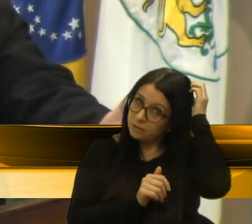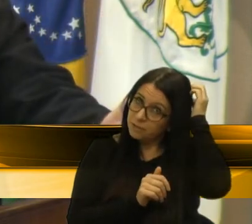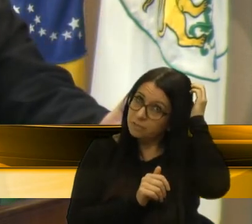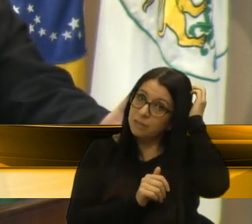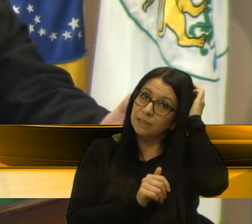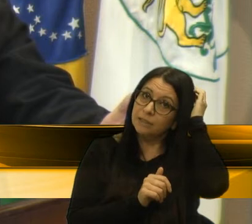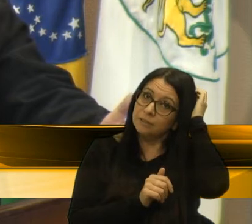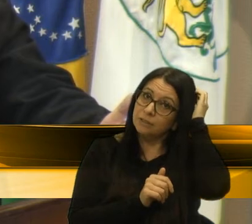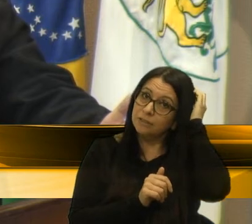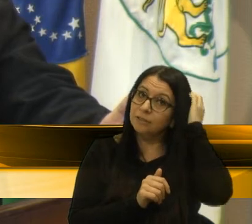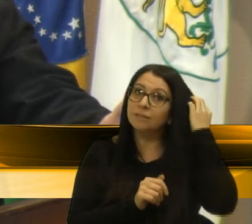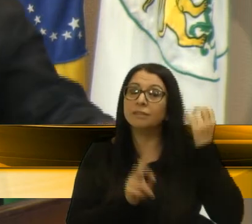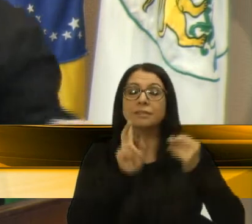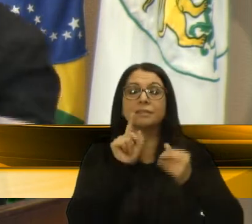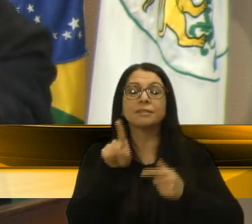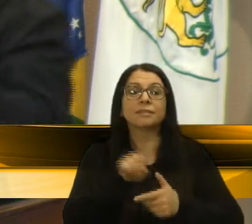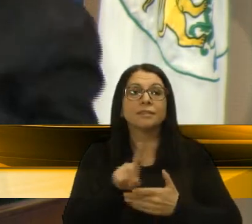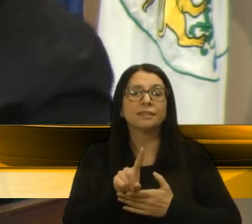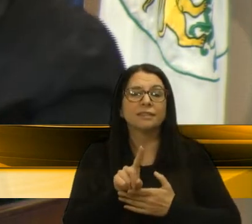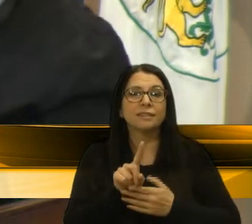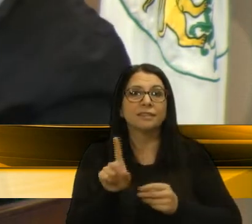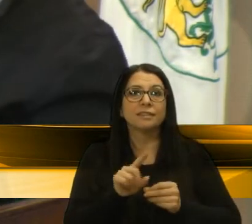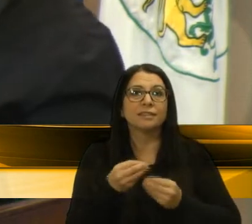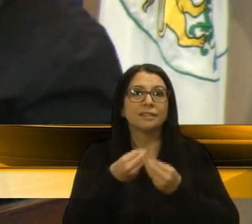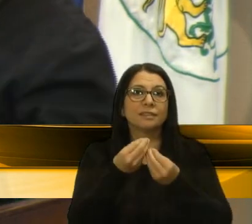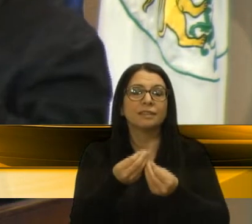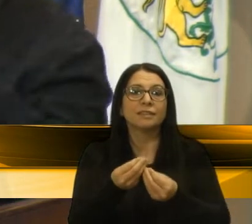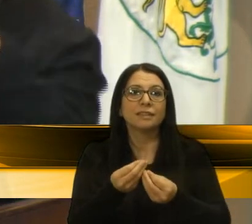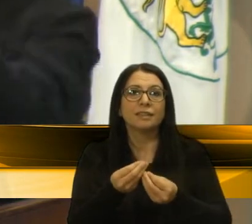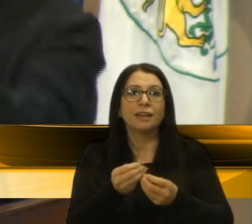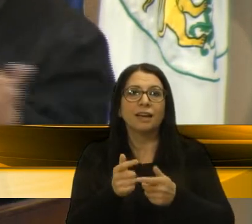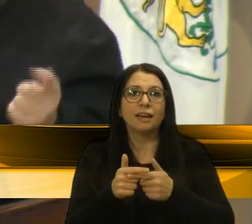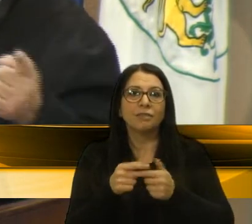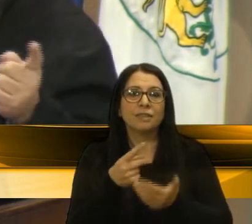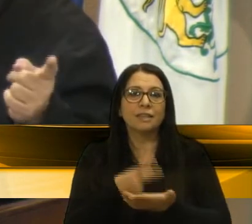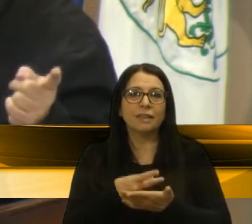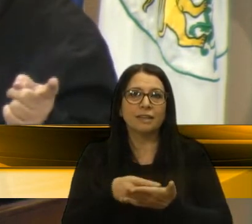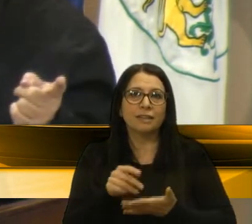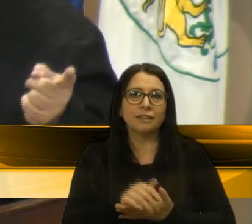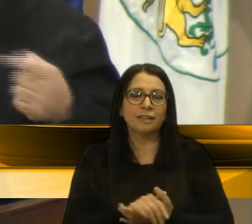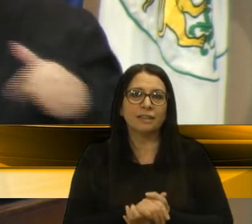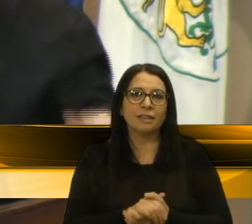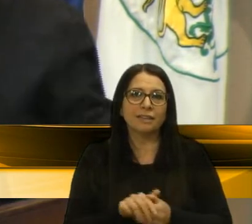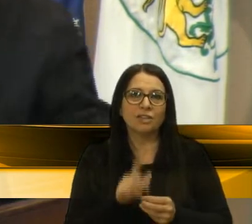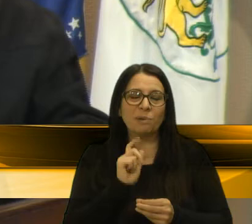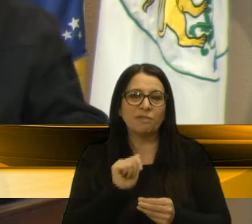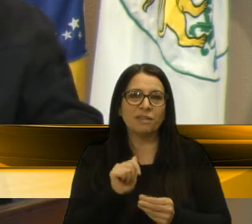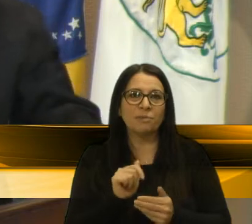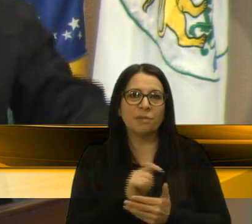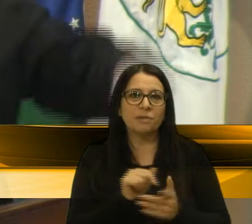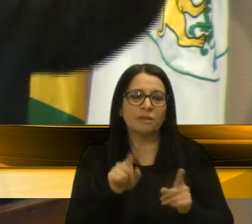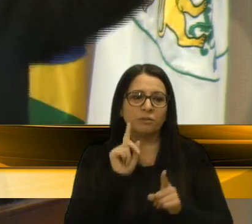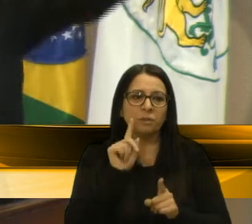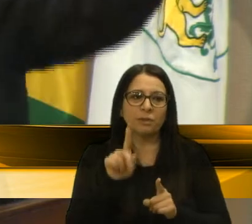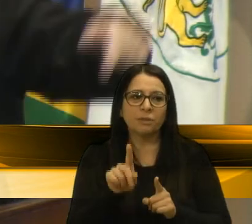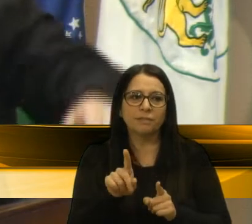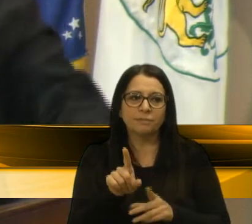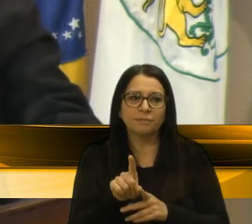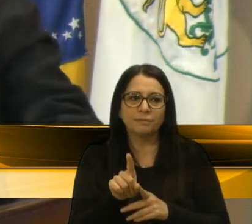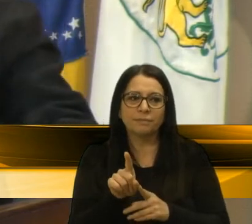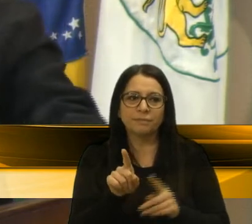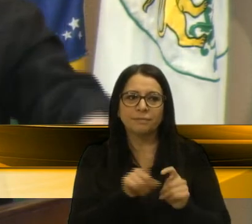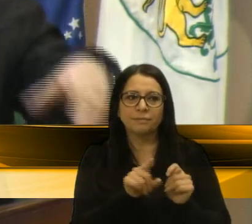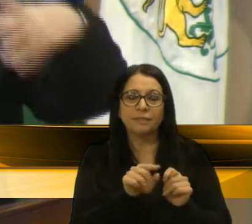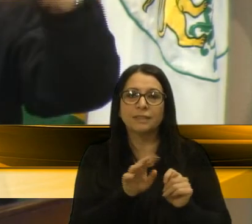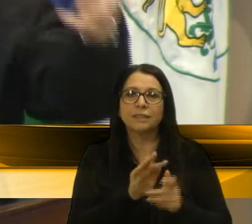software livre, que não nos forneceram depois do produto do próprio trabalho, se negaram a fornecer. O técnico esteve